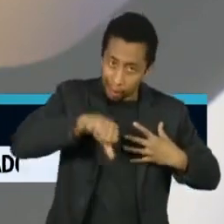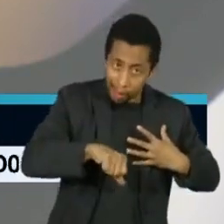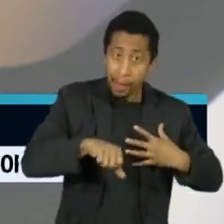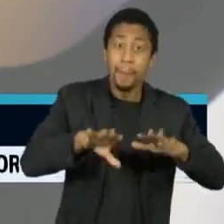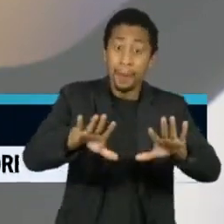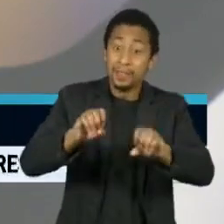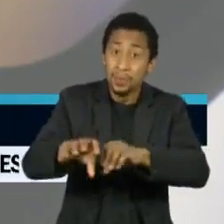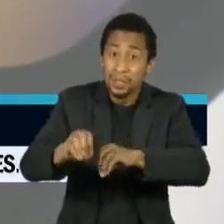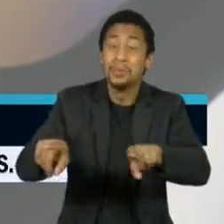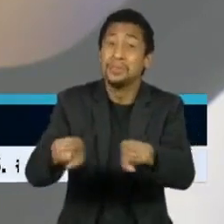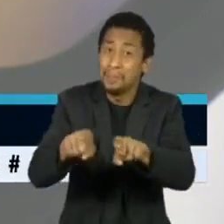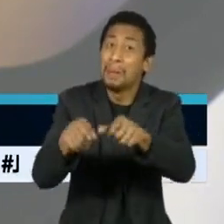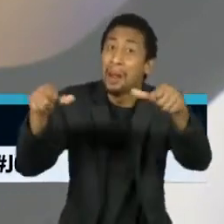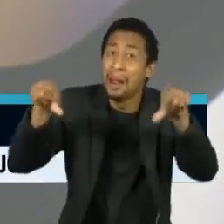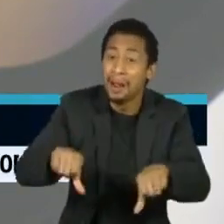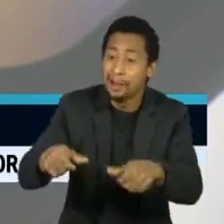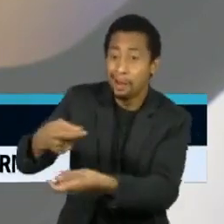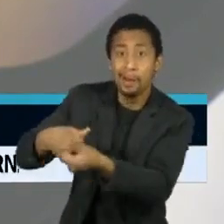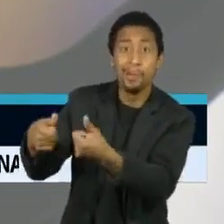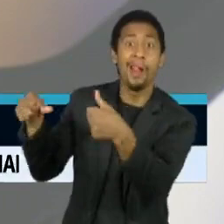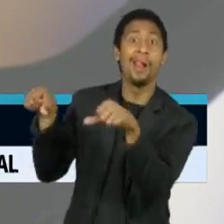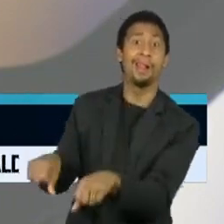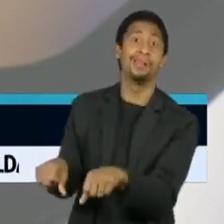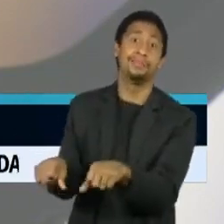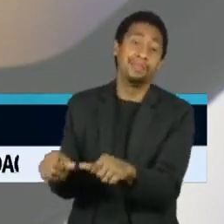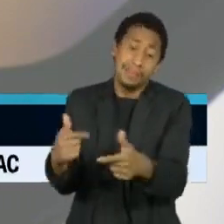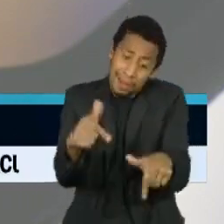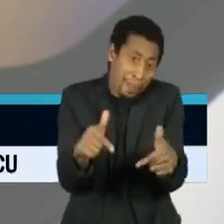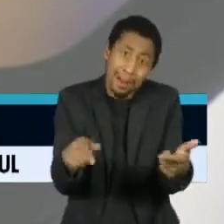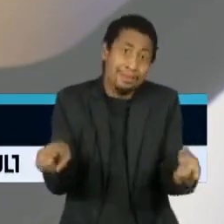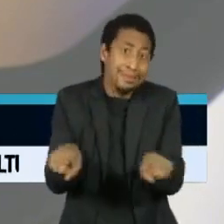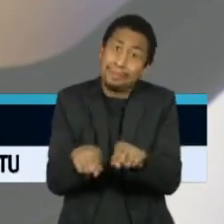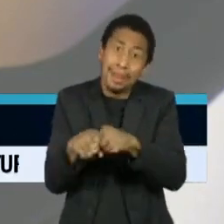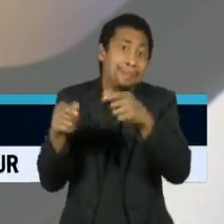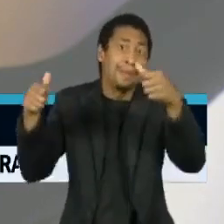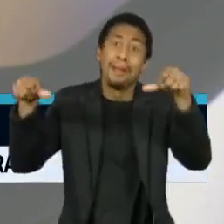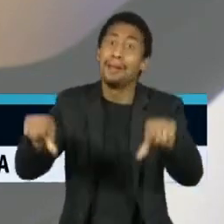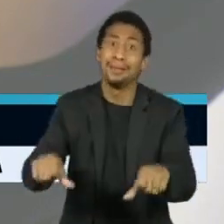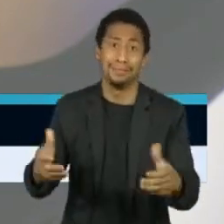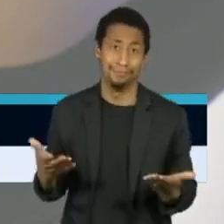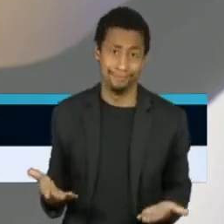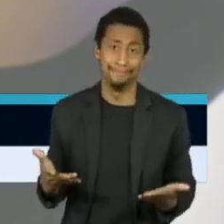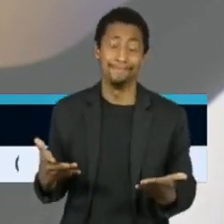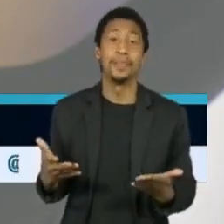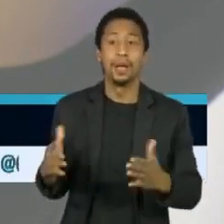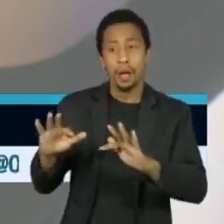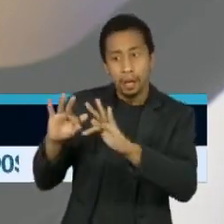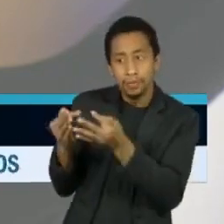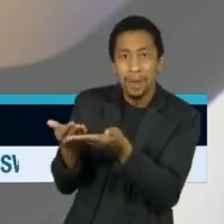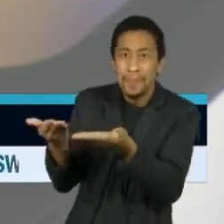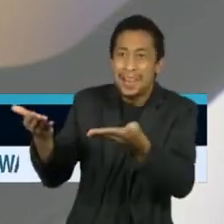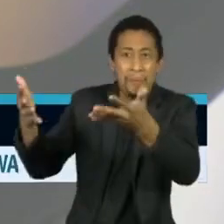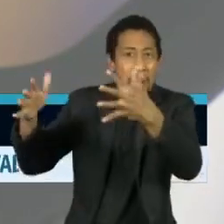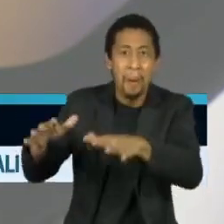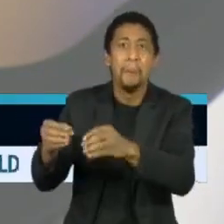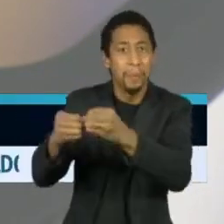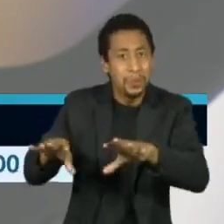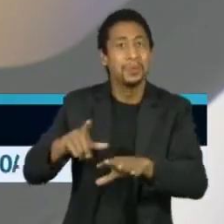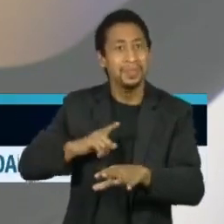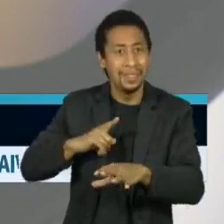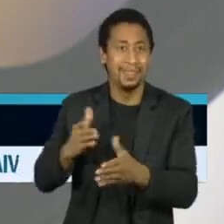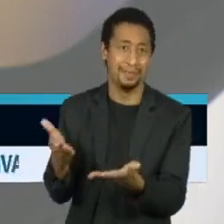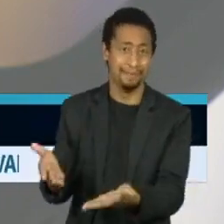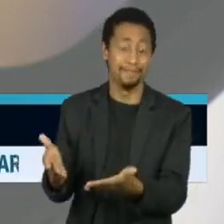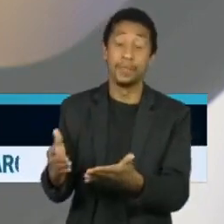está com cicatrizes profundas EA geração de emprego eu seria o bem-estar das famílias e seu futuro está sendo prejudicado